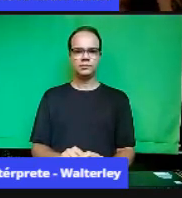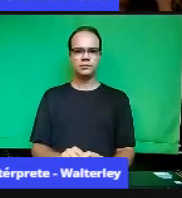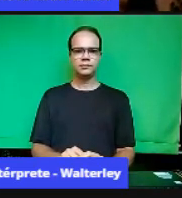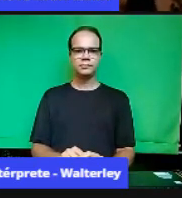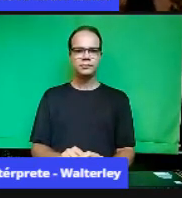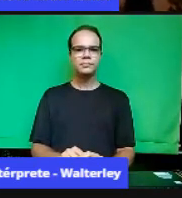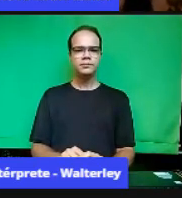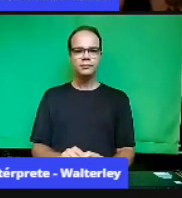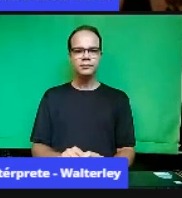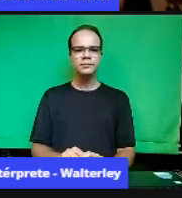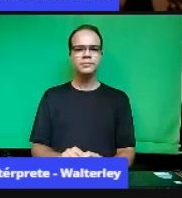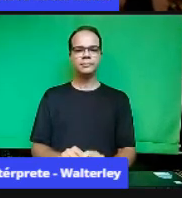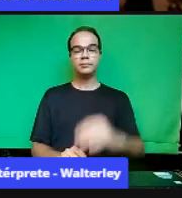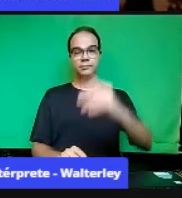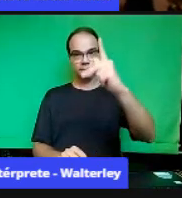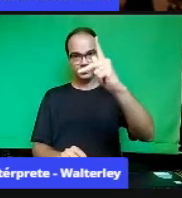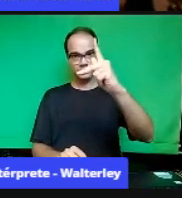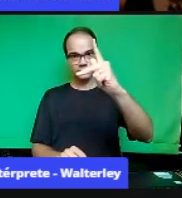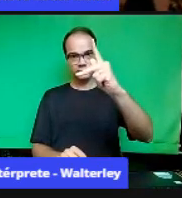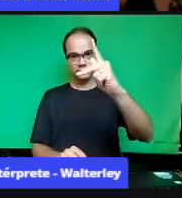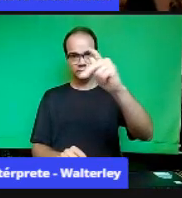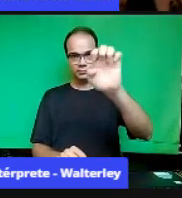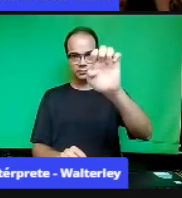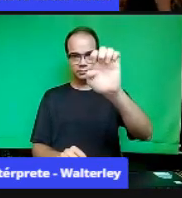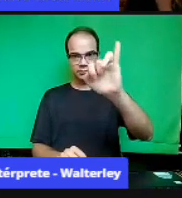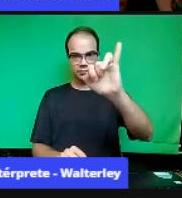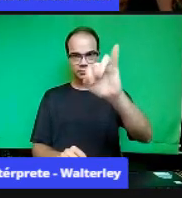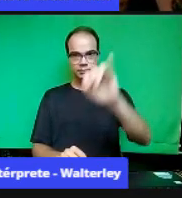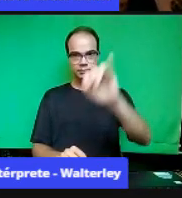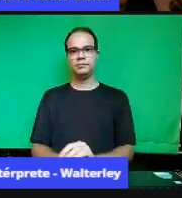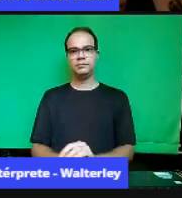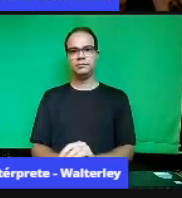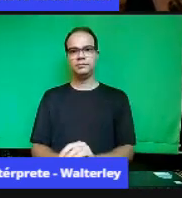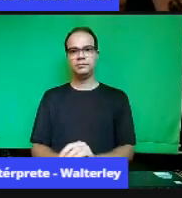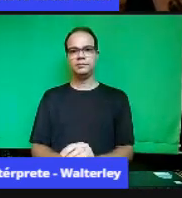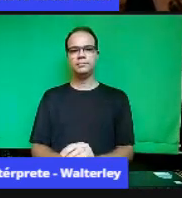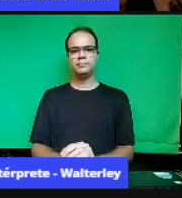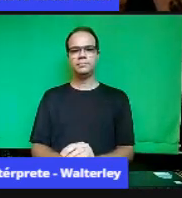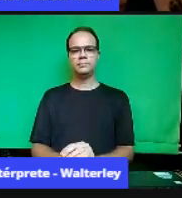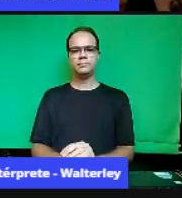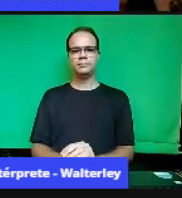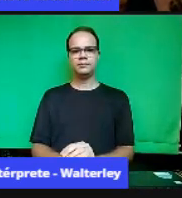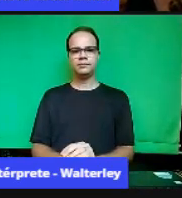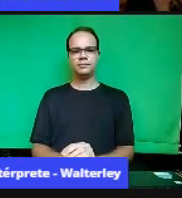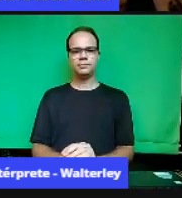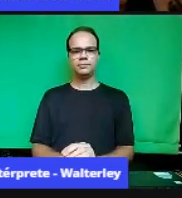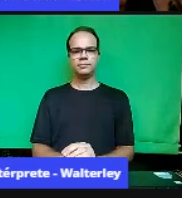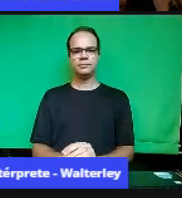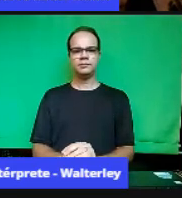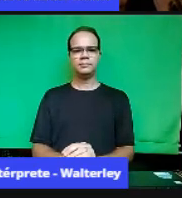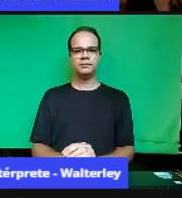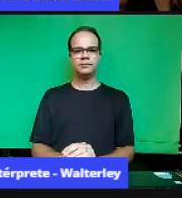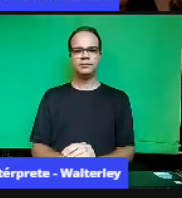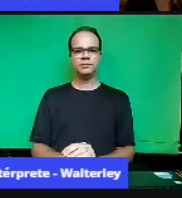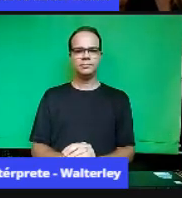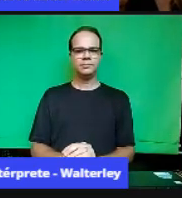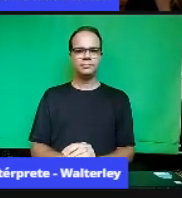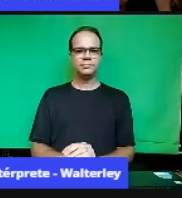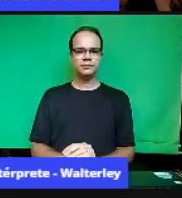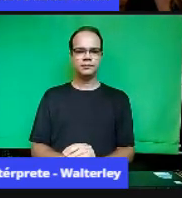Isso, o PEI, né? O PEI, ele nos traz aí uma questão de... Pode passar,